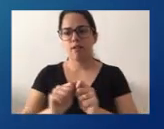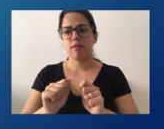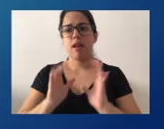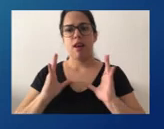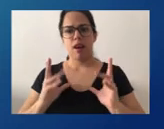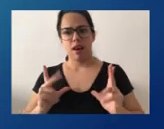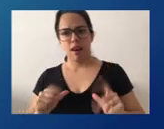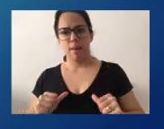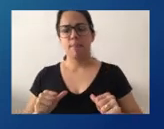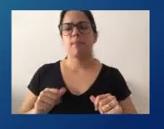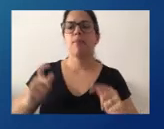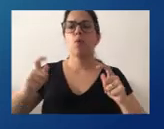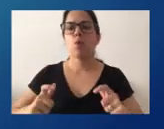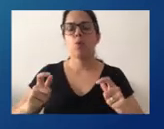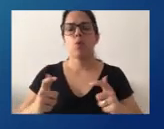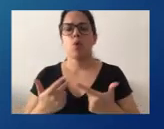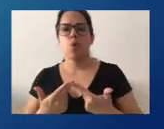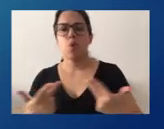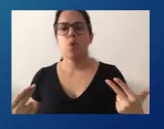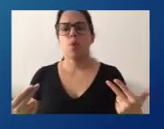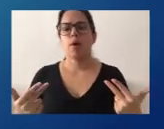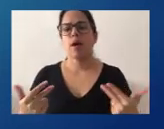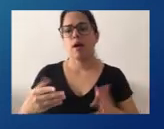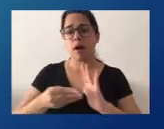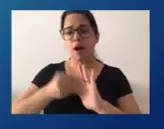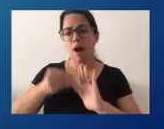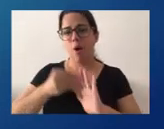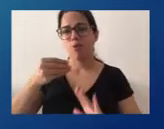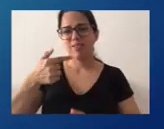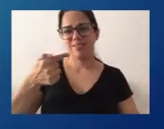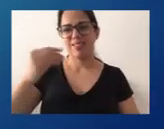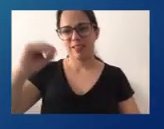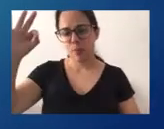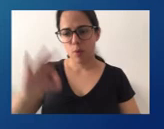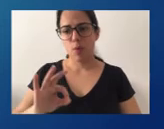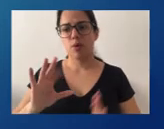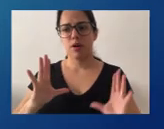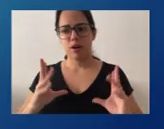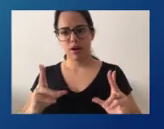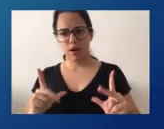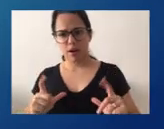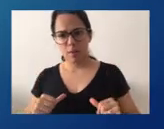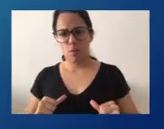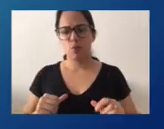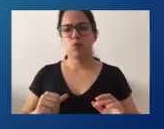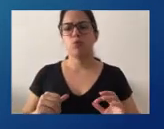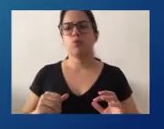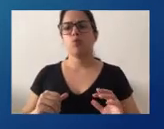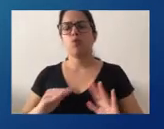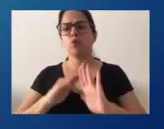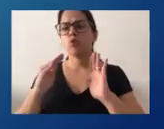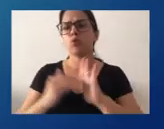da capela com álcool 70, normalmente, né, se limpa aqui toda essa parte interior da capela com